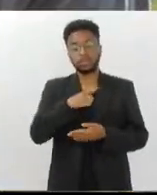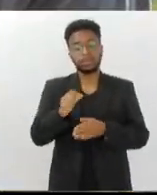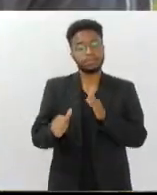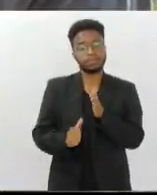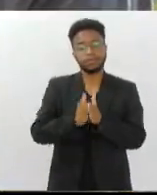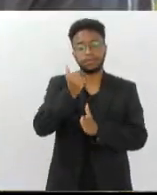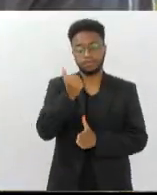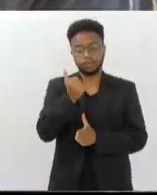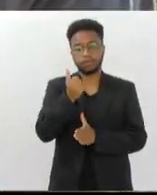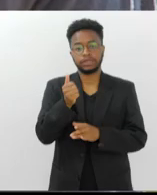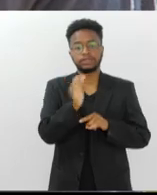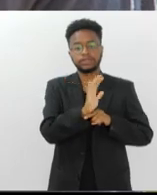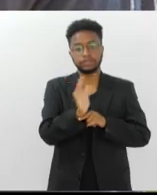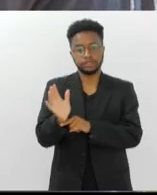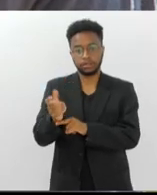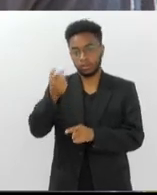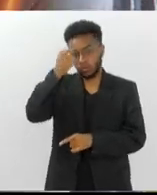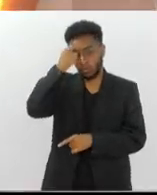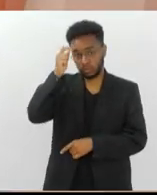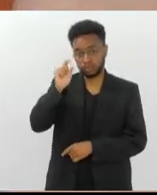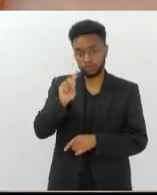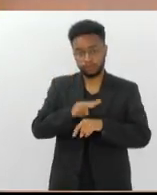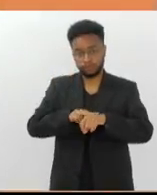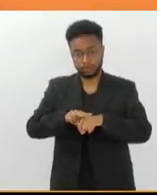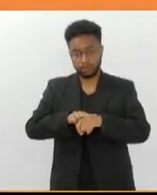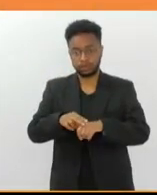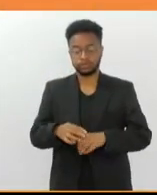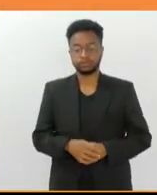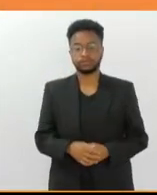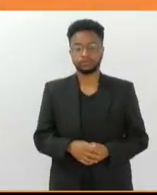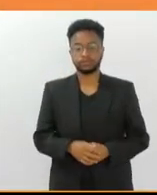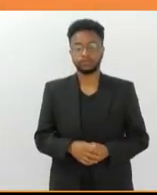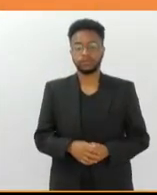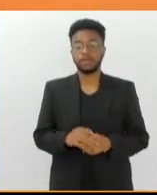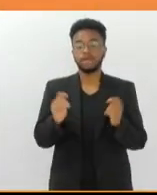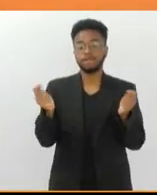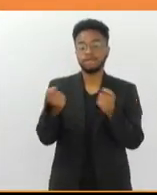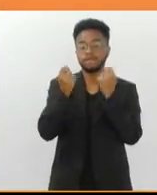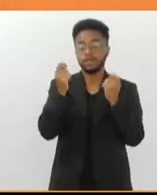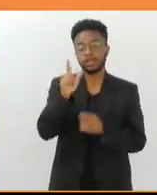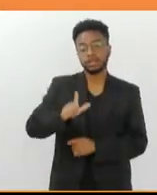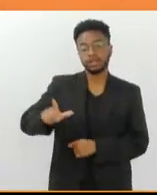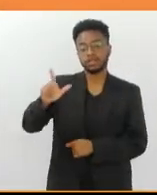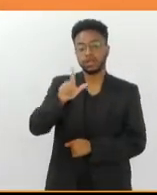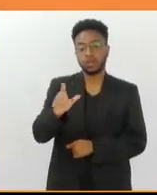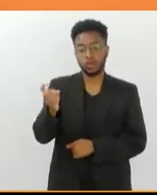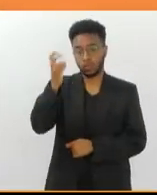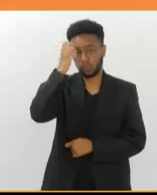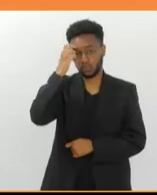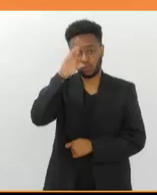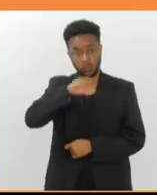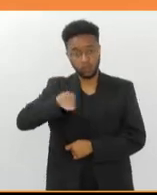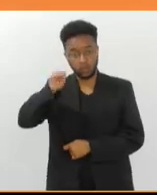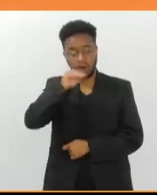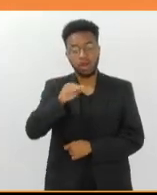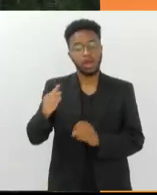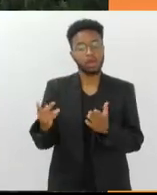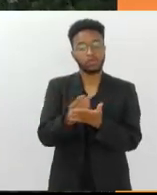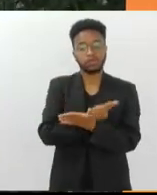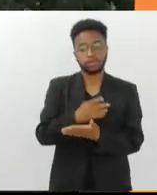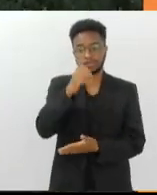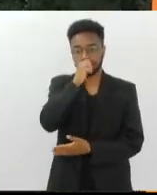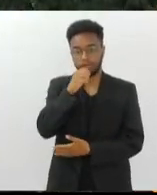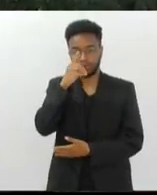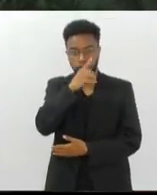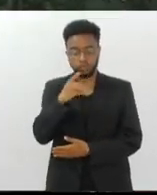primeira edição do Cinema da Consciência Verde. Feira Literária de Cultura Oral, Flico, acontece neste fim de semana